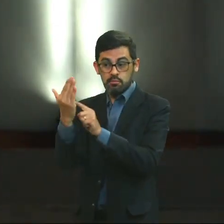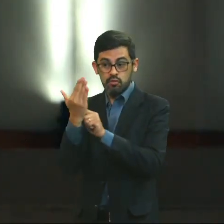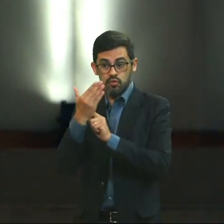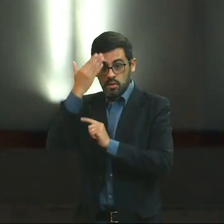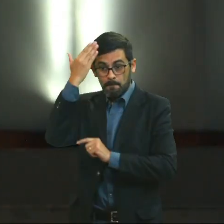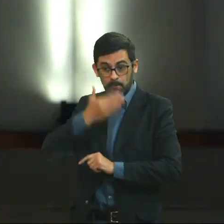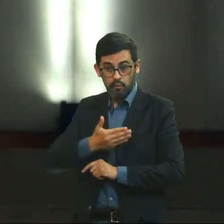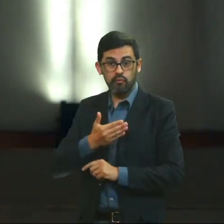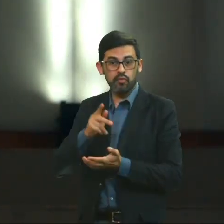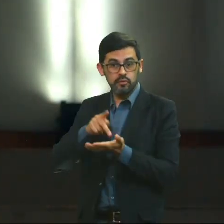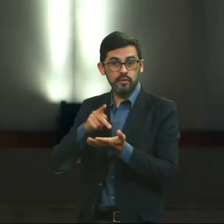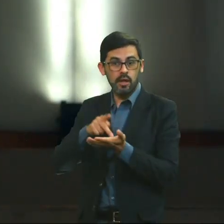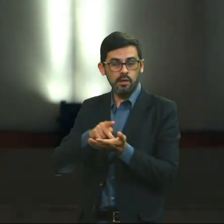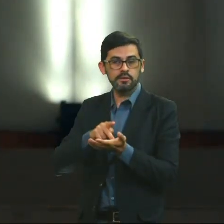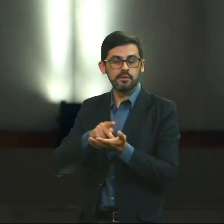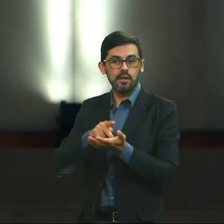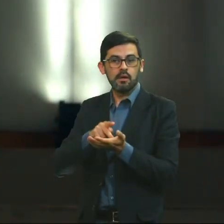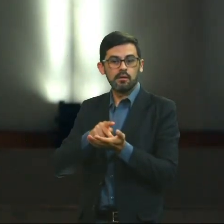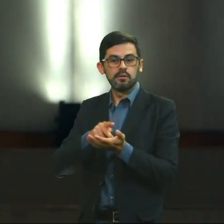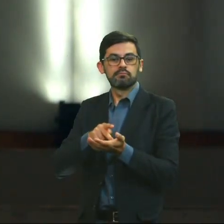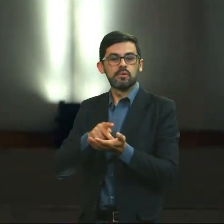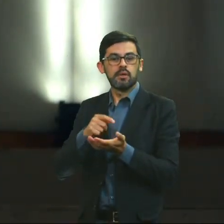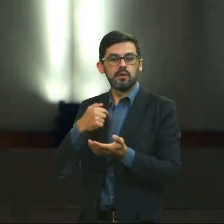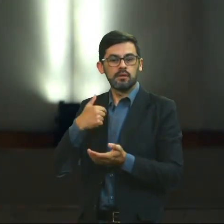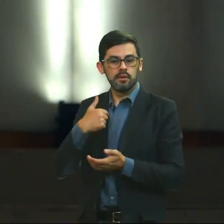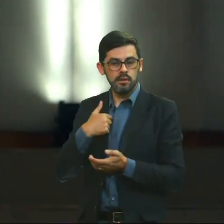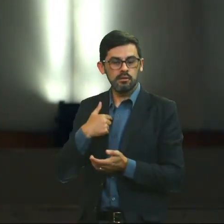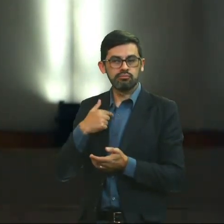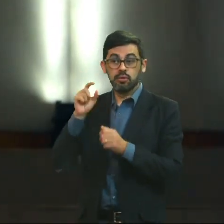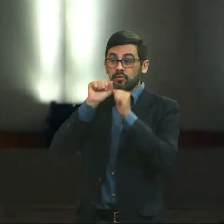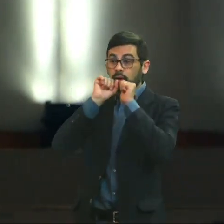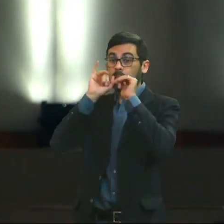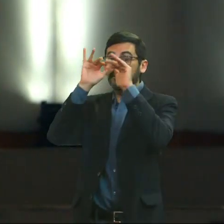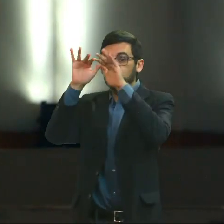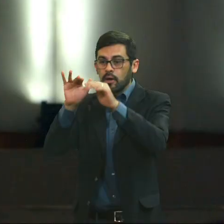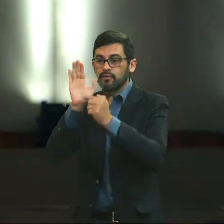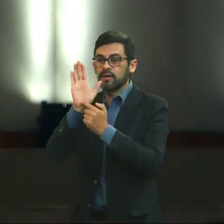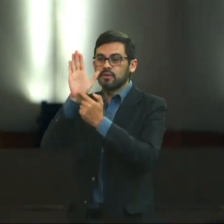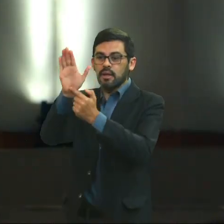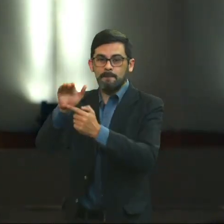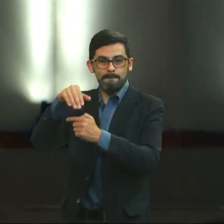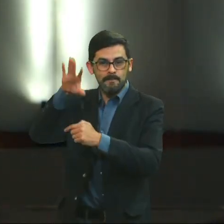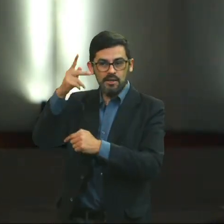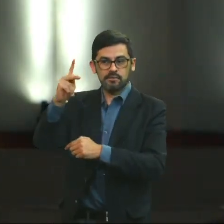com as cicatrizes, com as marcas da vida, Deus vai revelar mais para ele.